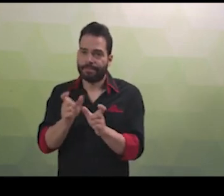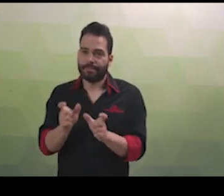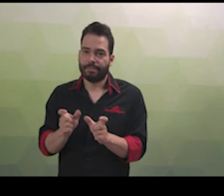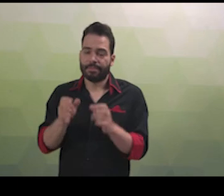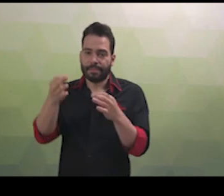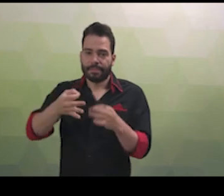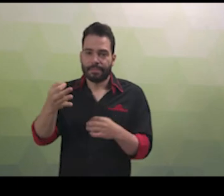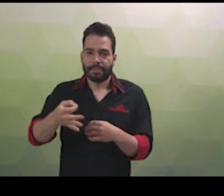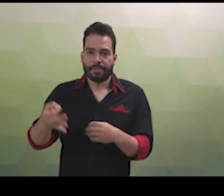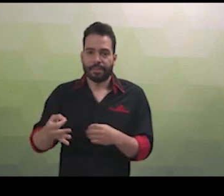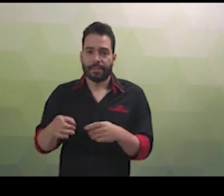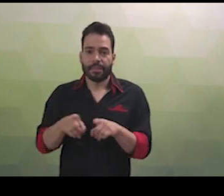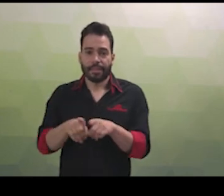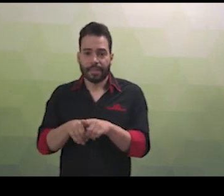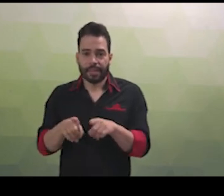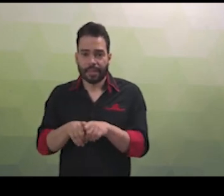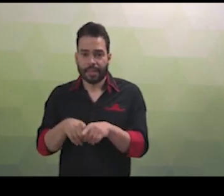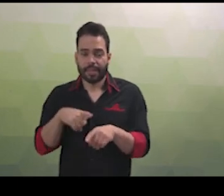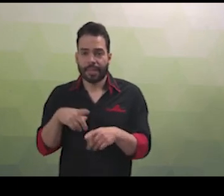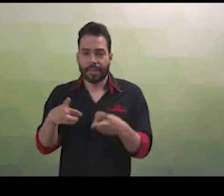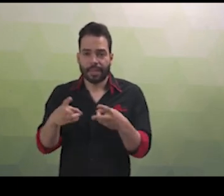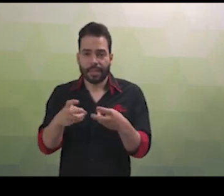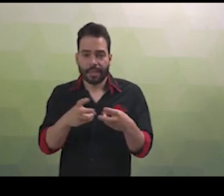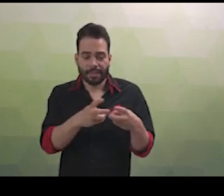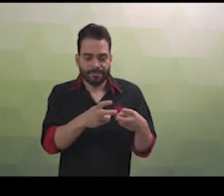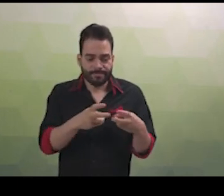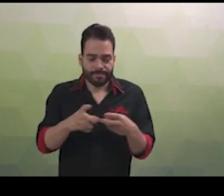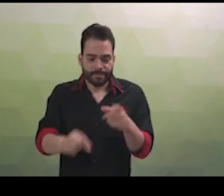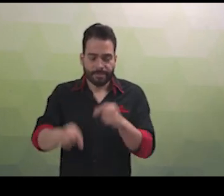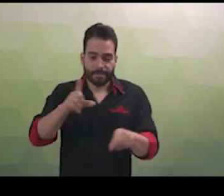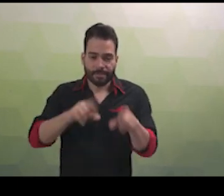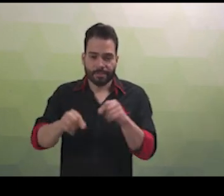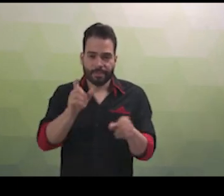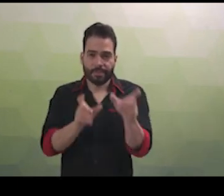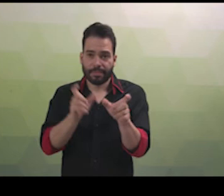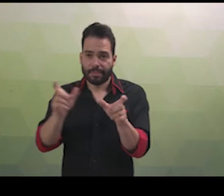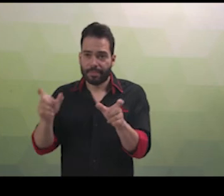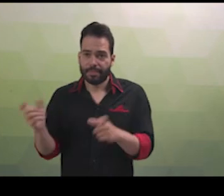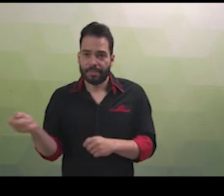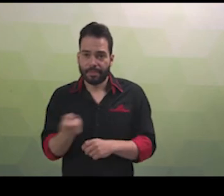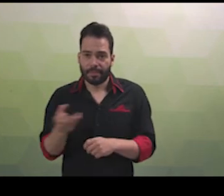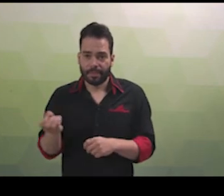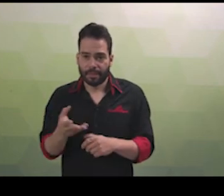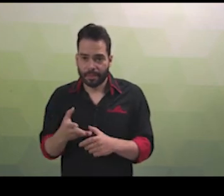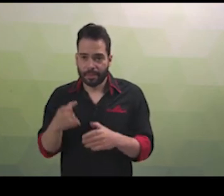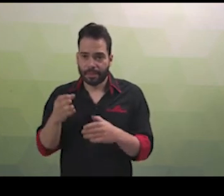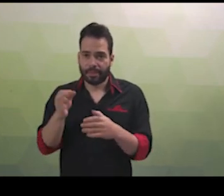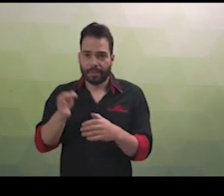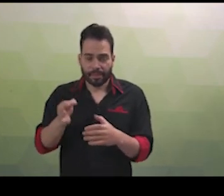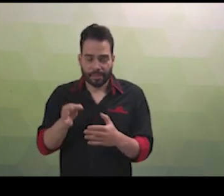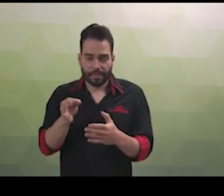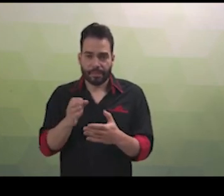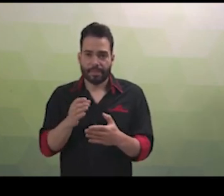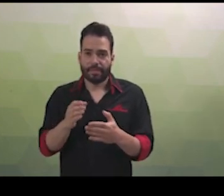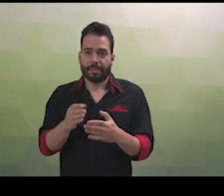de forma eficaz, como também tem a percepção para escolher os termos mais adequados e atuais para facilitar